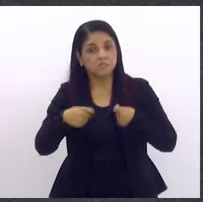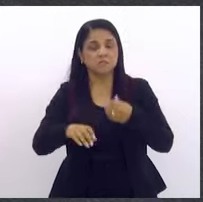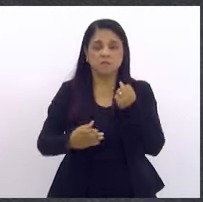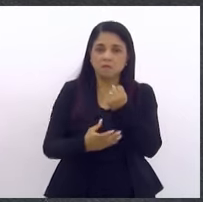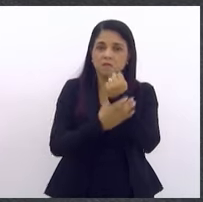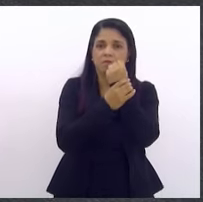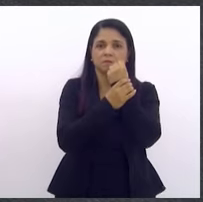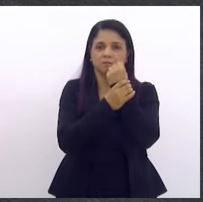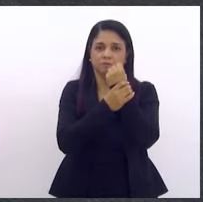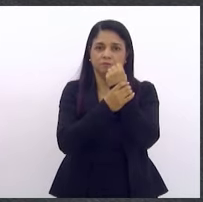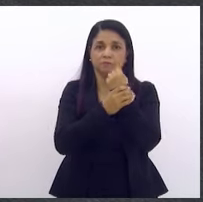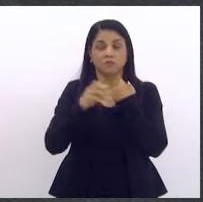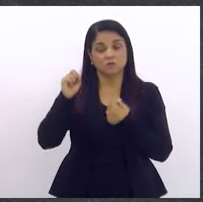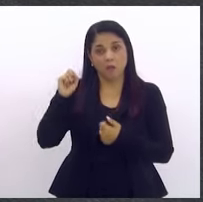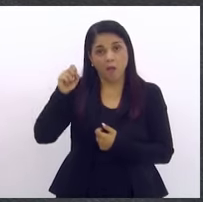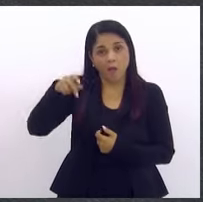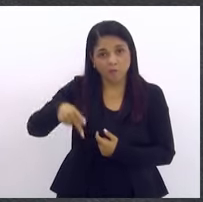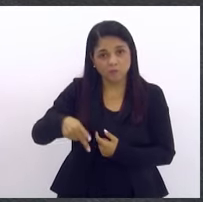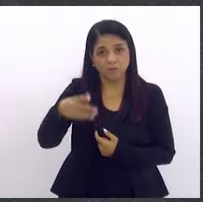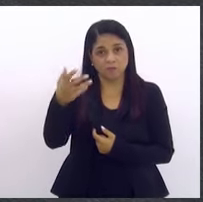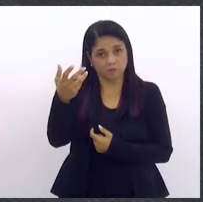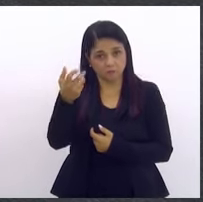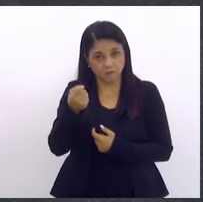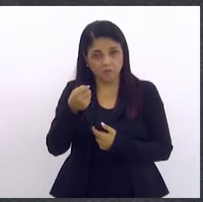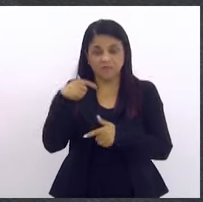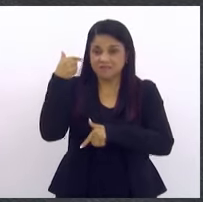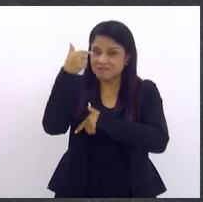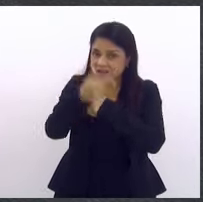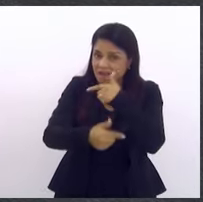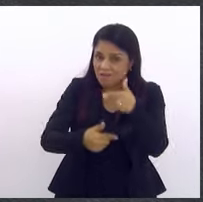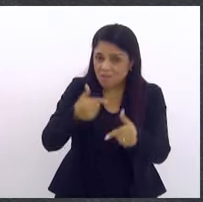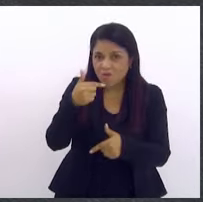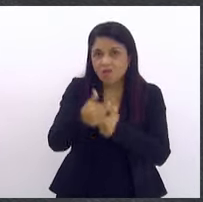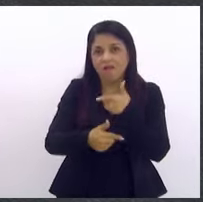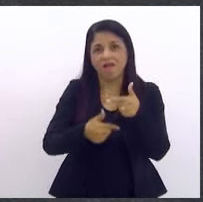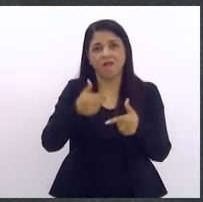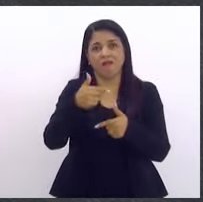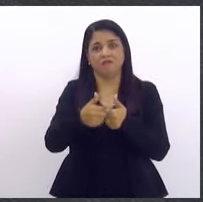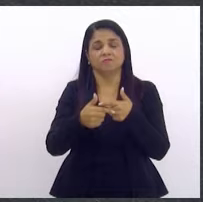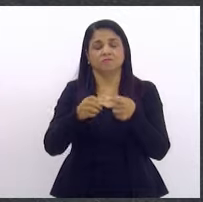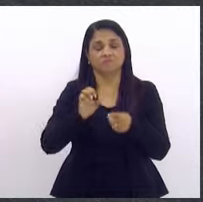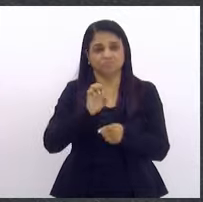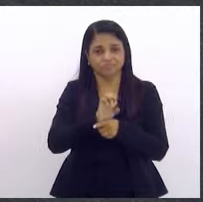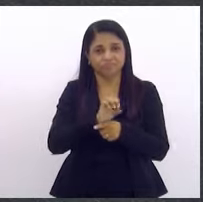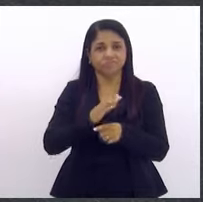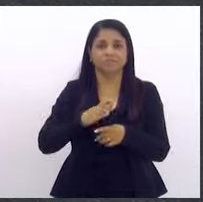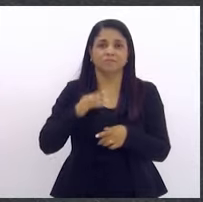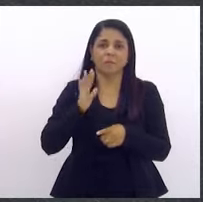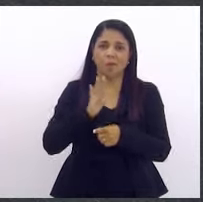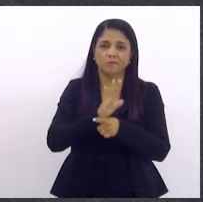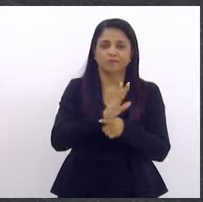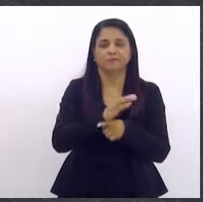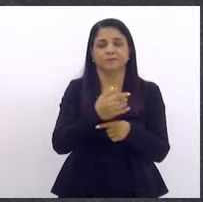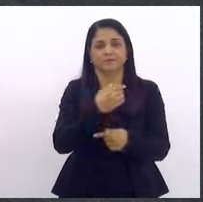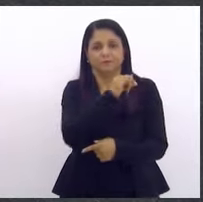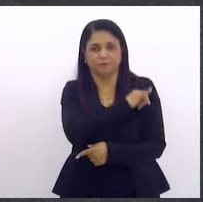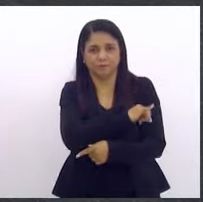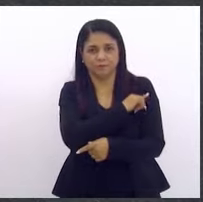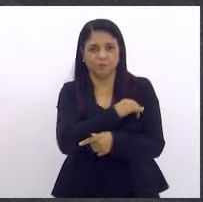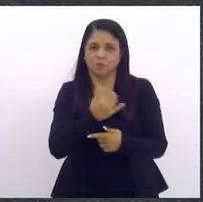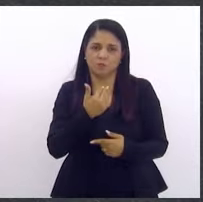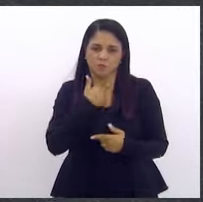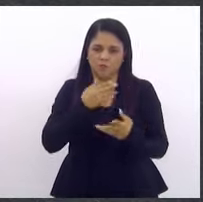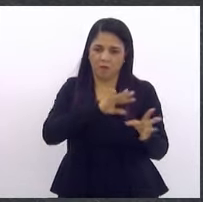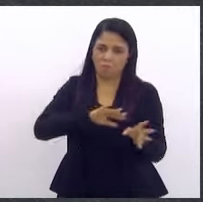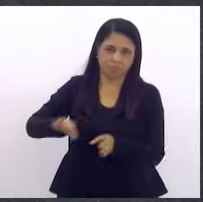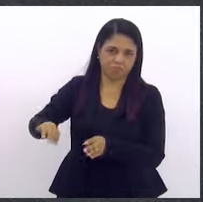garantido, porque os aposentados trabalharam muito tempo, contribuíram para erguer o nosso Estado, então não pode ser deixado de lado nessa causa.